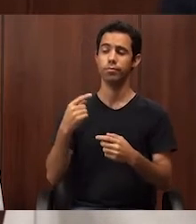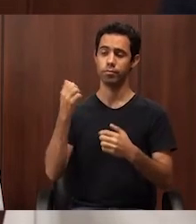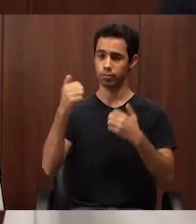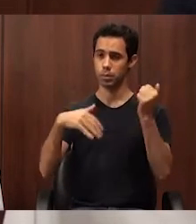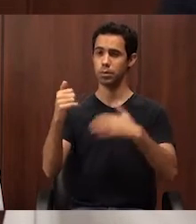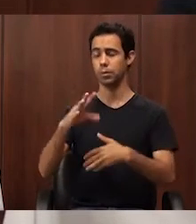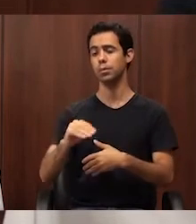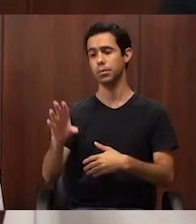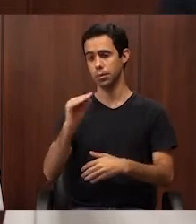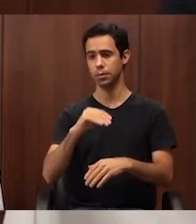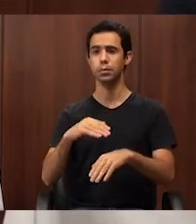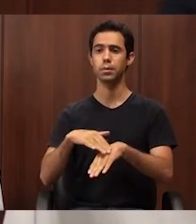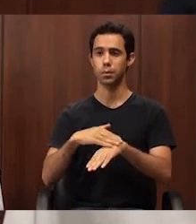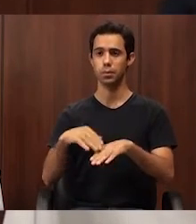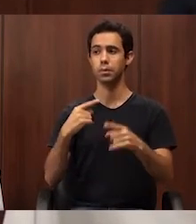fazenda